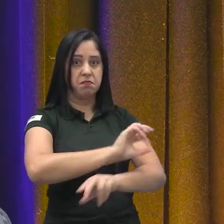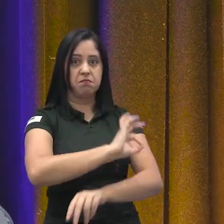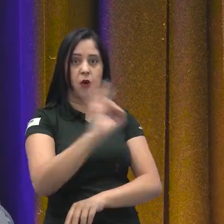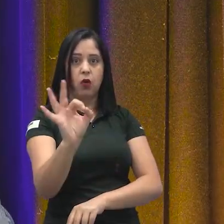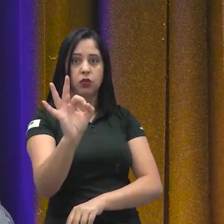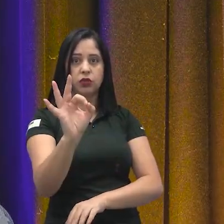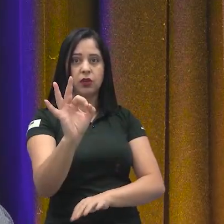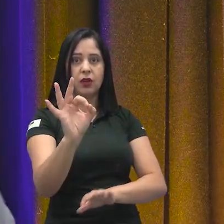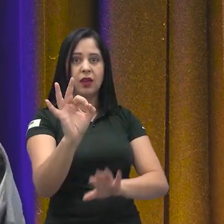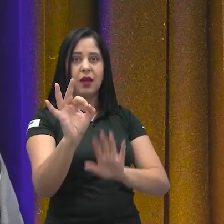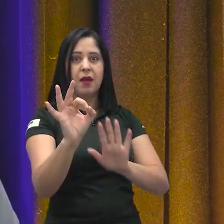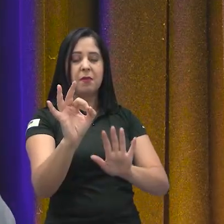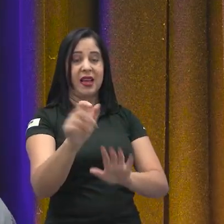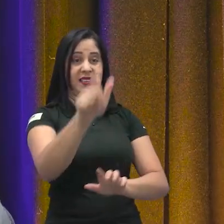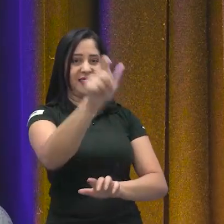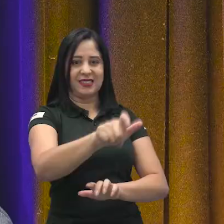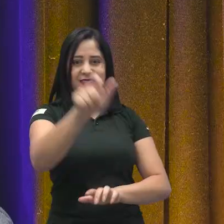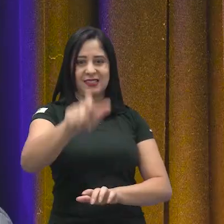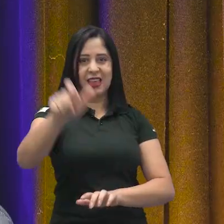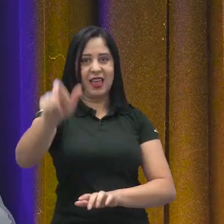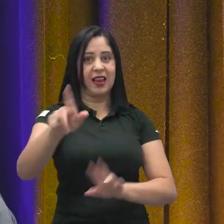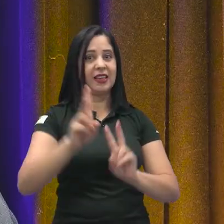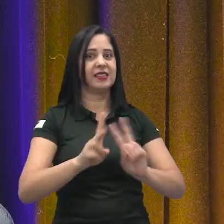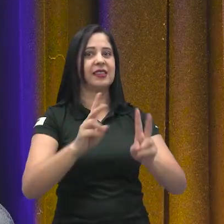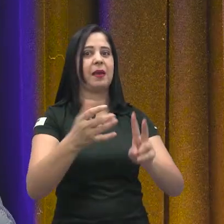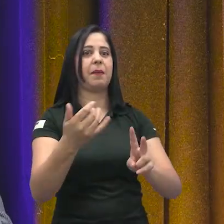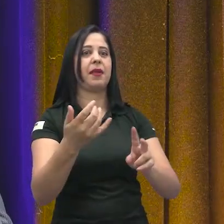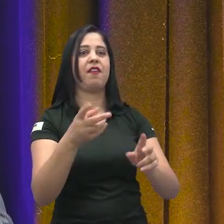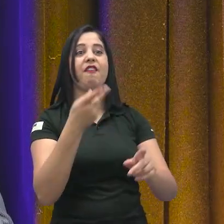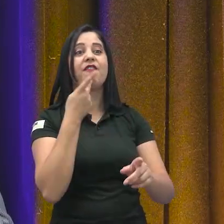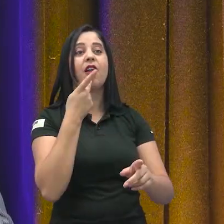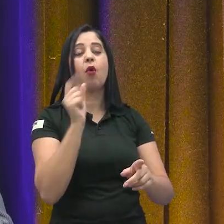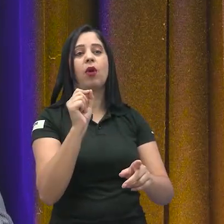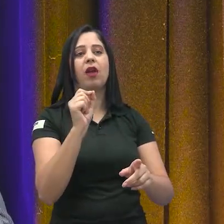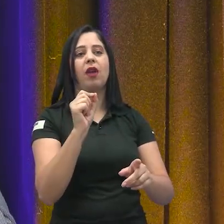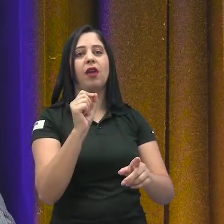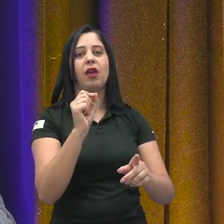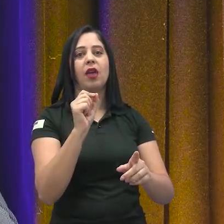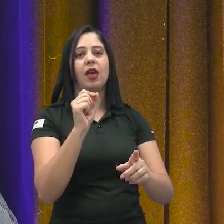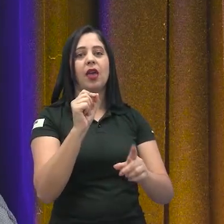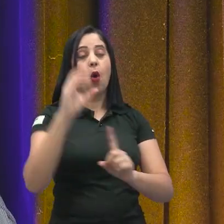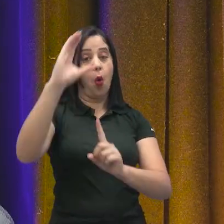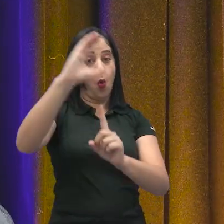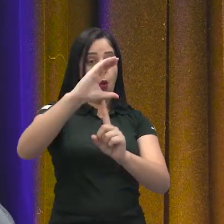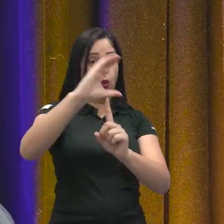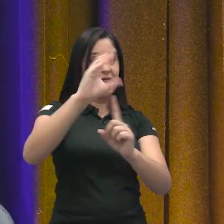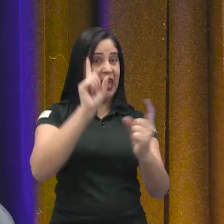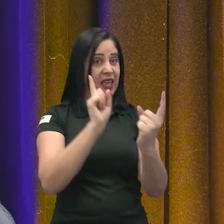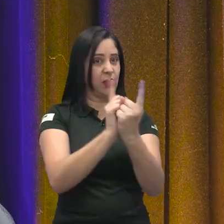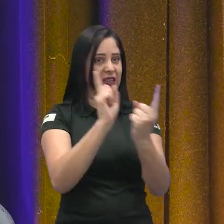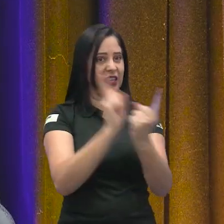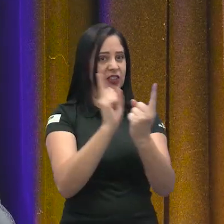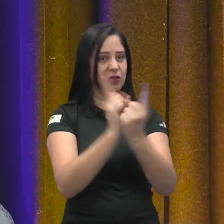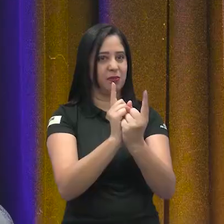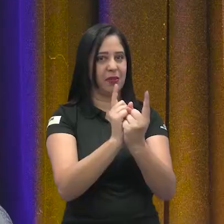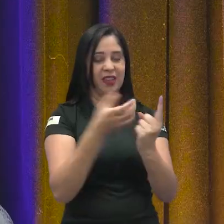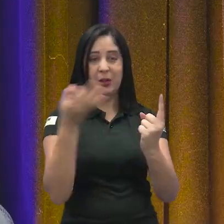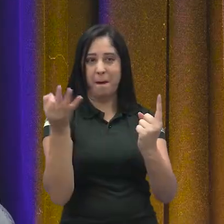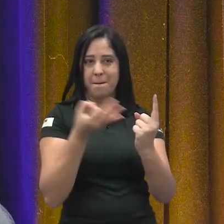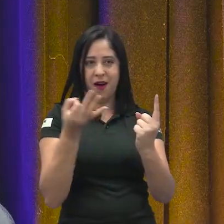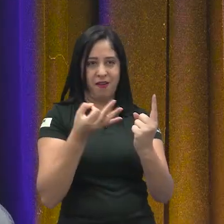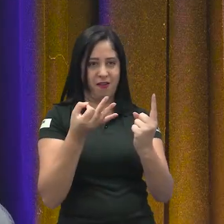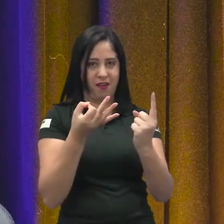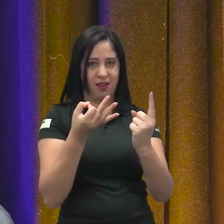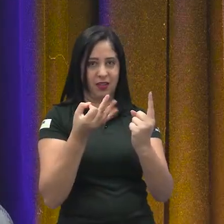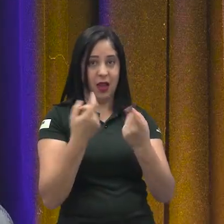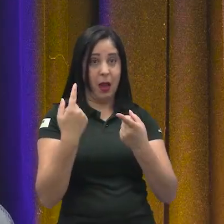Todos eles, em algum momento, falou da importância do atendimento ao cliente, de não terceirizar o atendimento ao cliente, porque é ali no